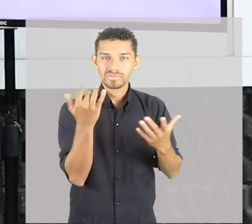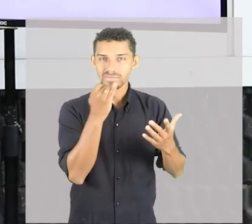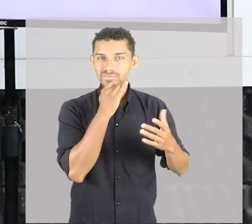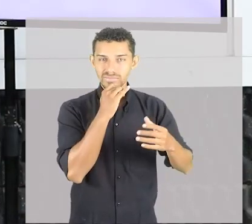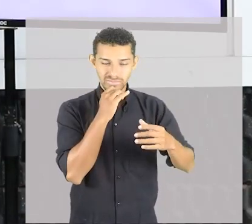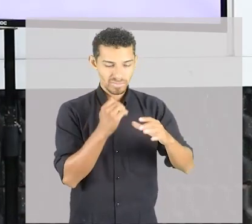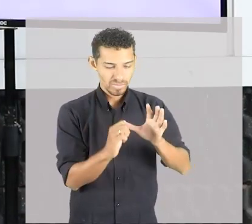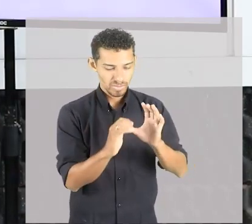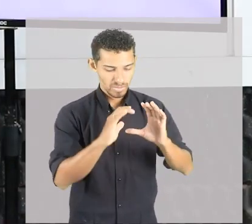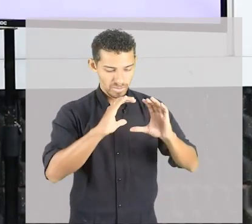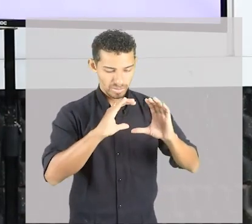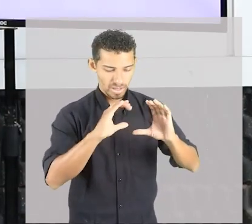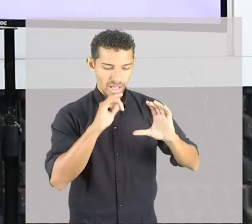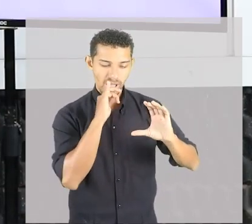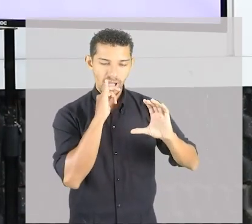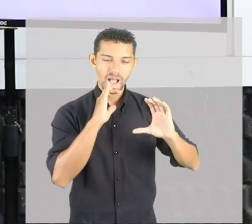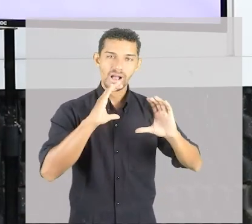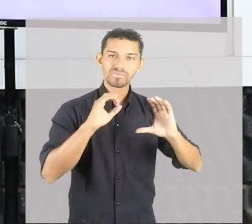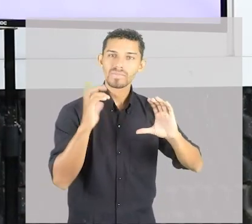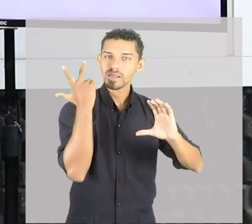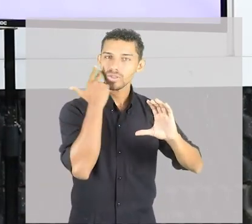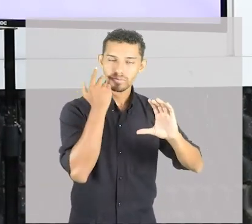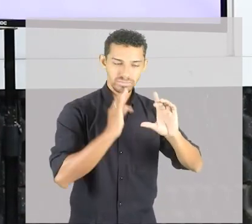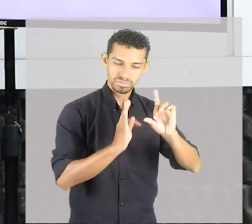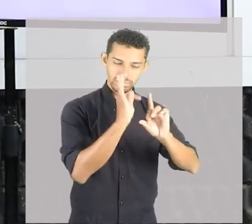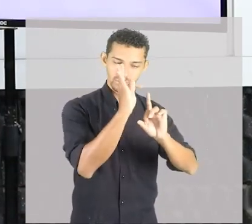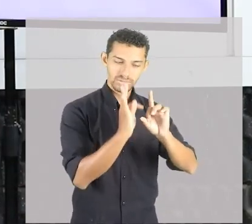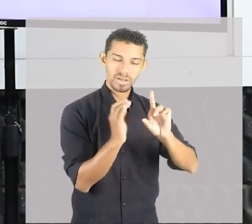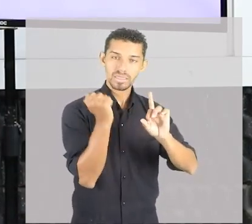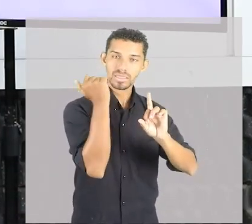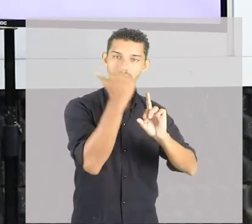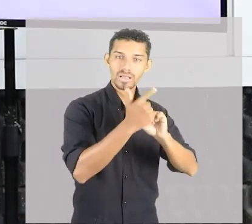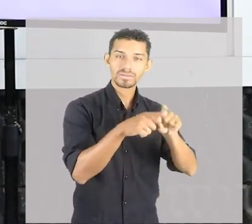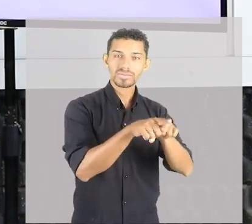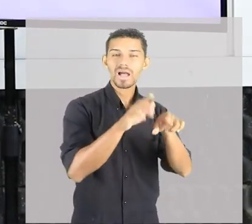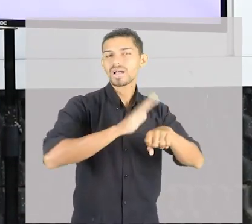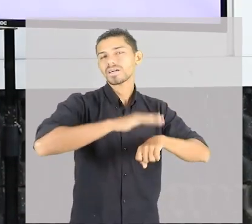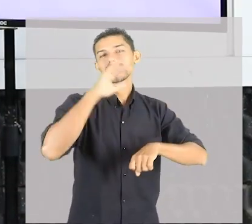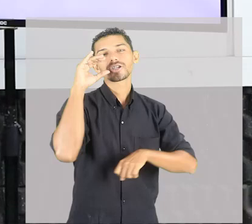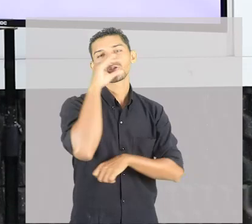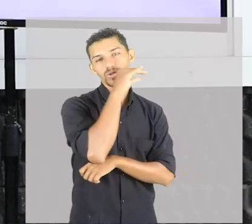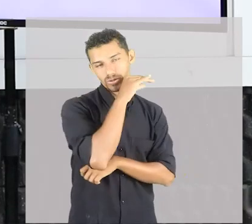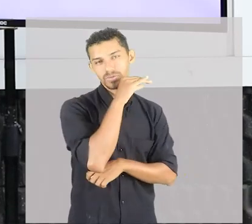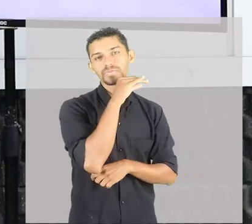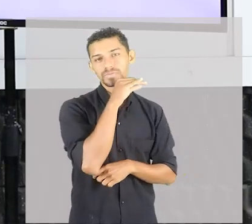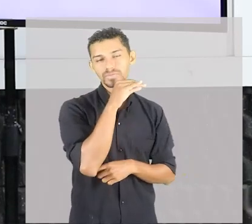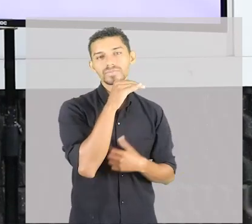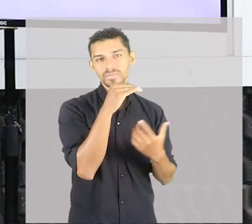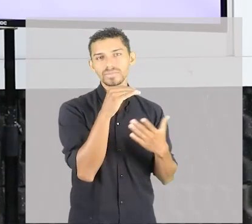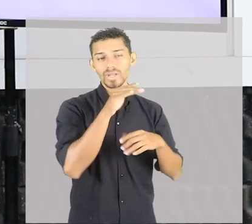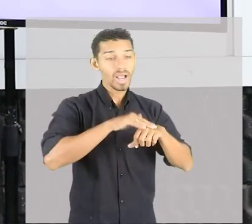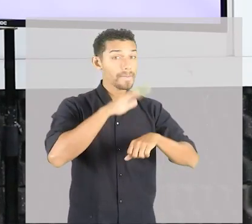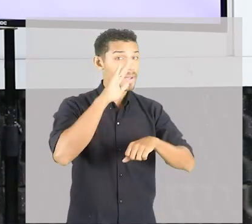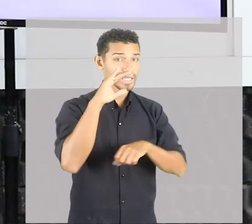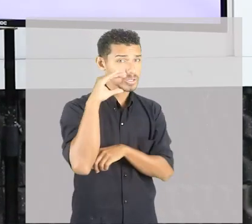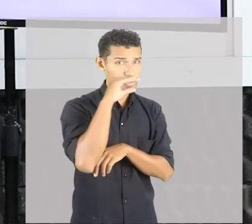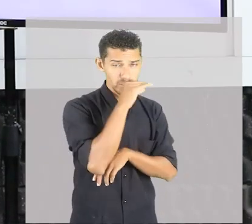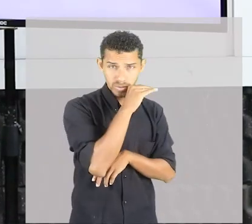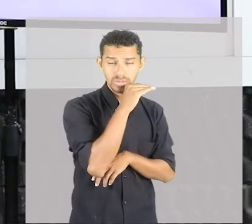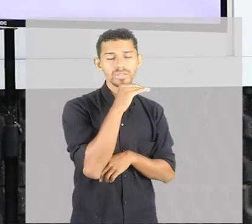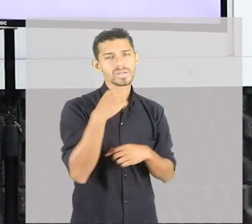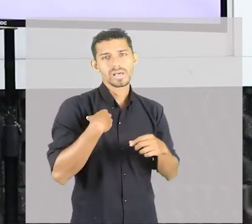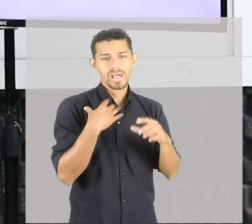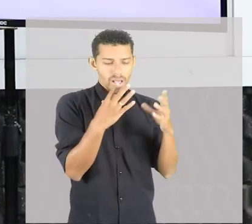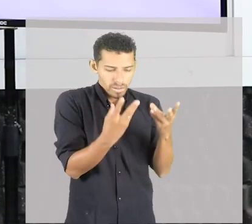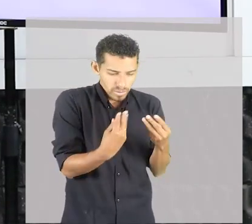da pressão na superfície ser mais alta que o normal essa água consegue ficar mais quente e essa água ficando mais quente ela